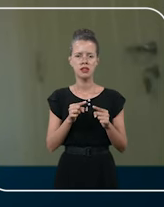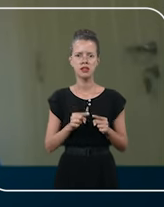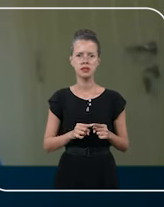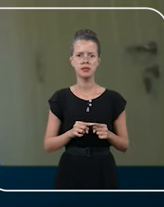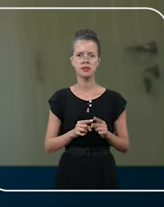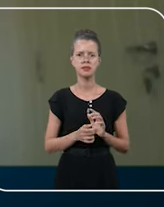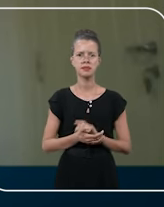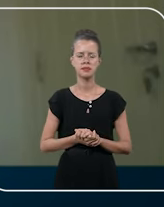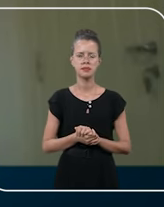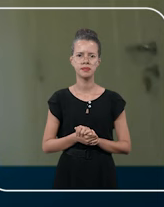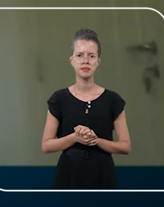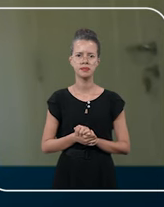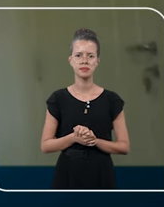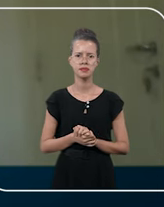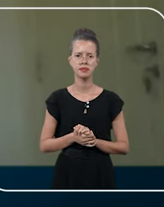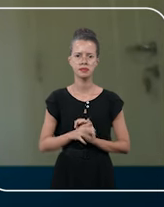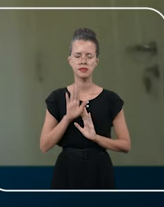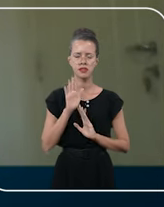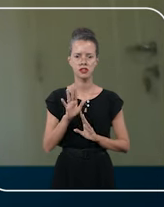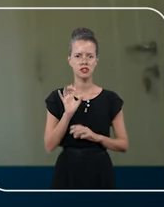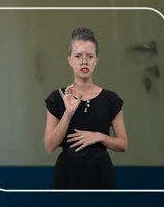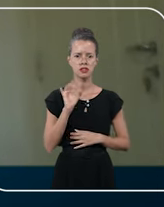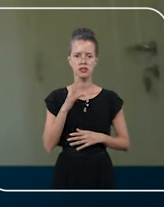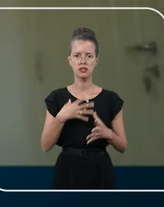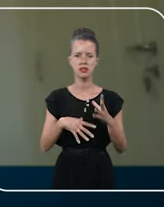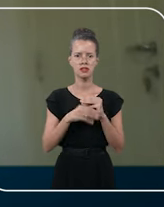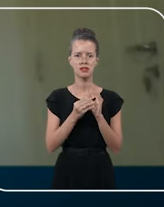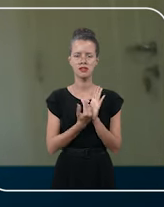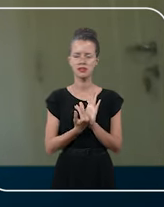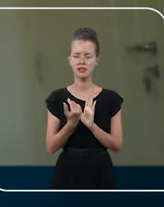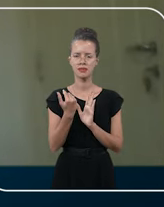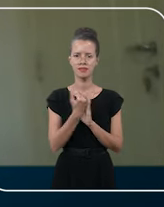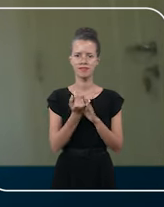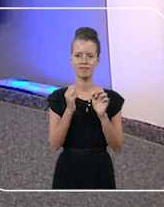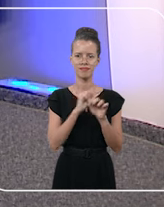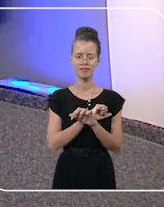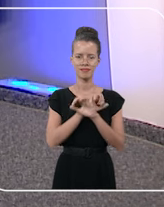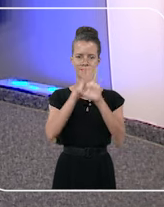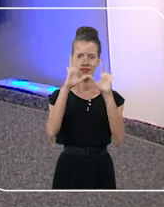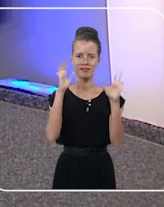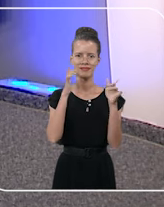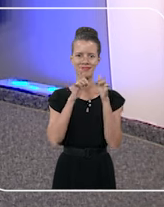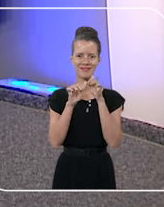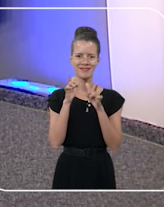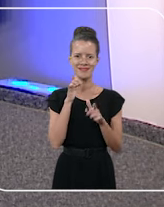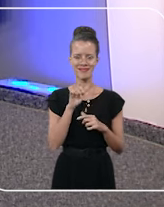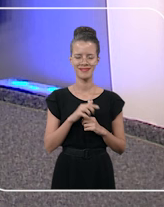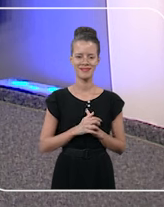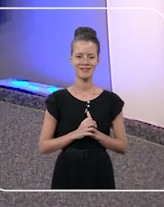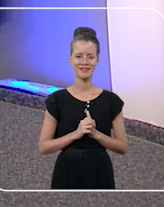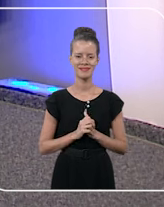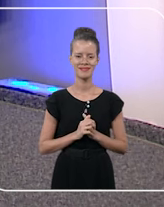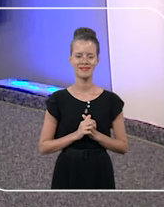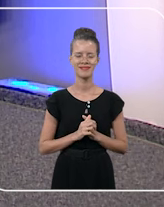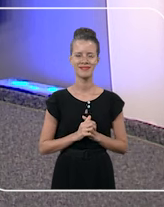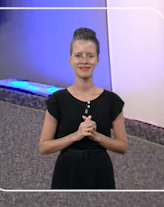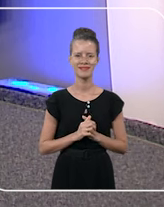dela. Mas é só mesmo para complementar, para ficar mais clara essa questão. Adorei a complementação,